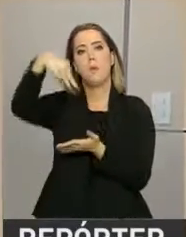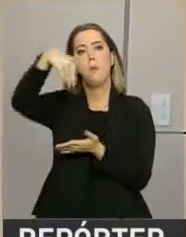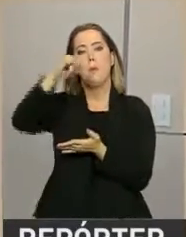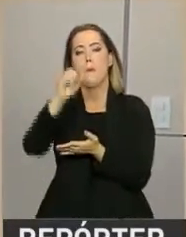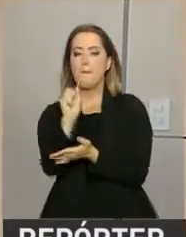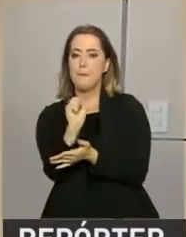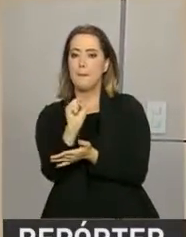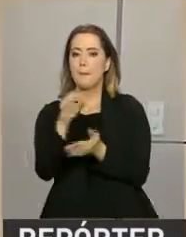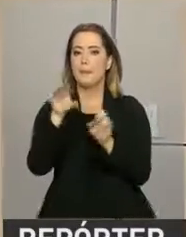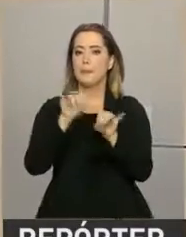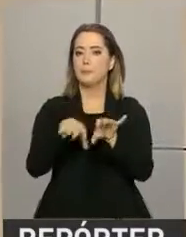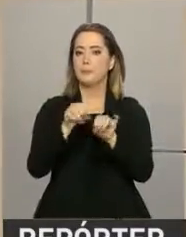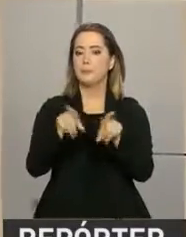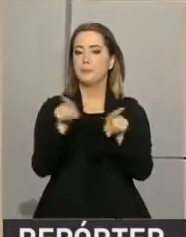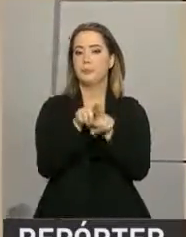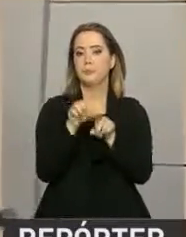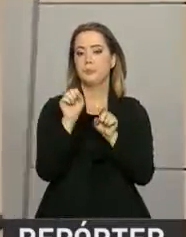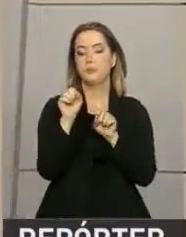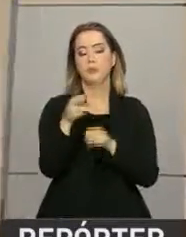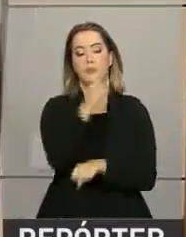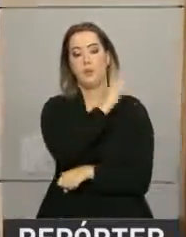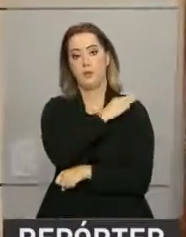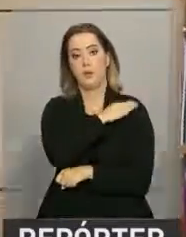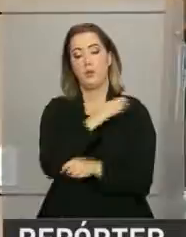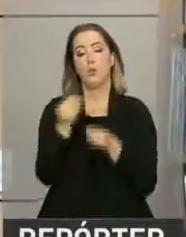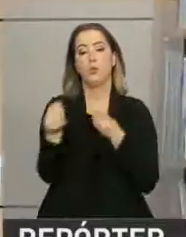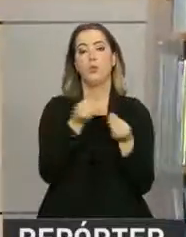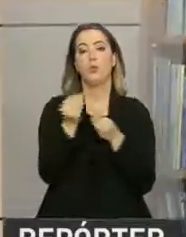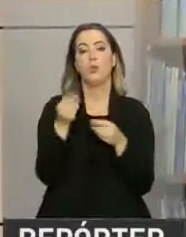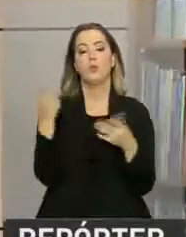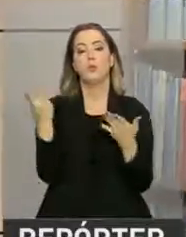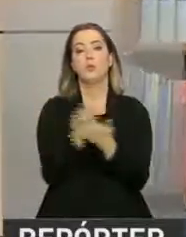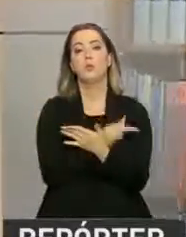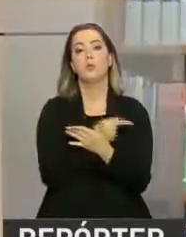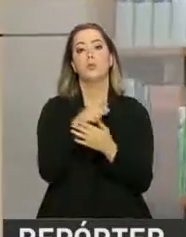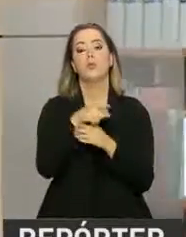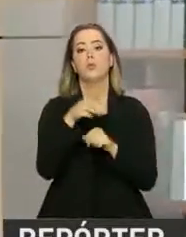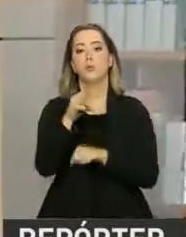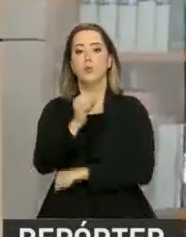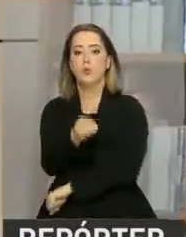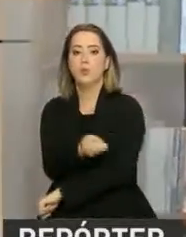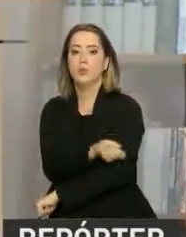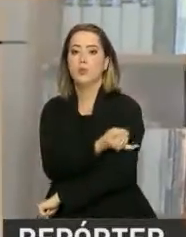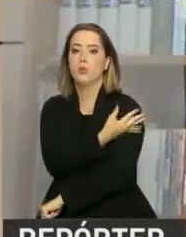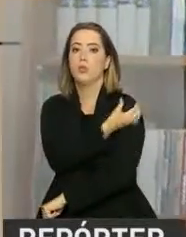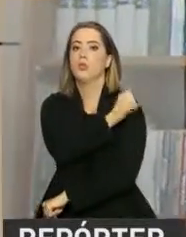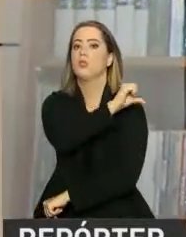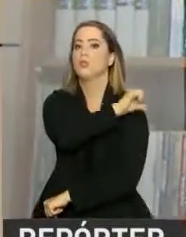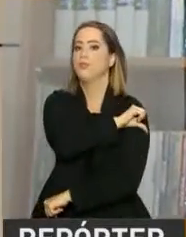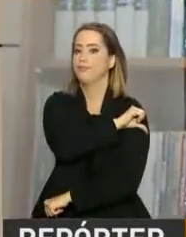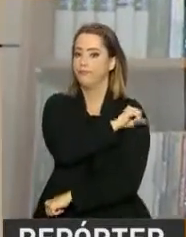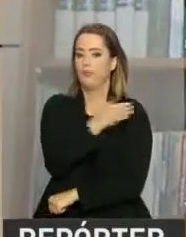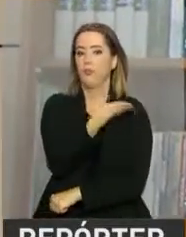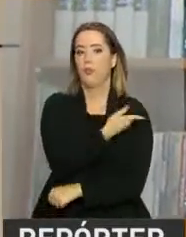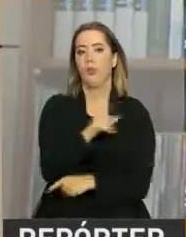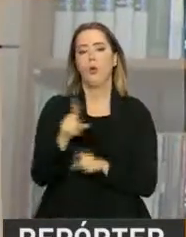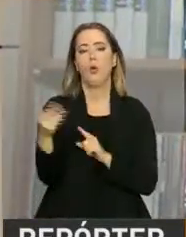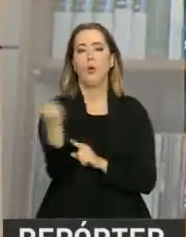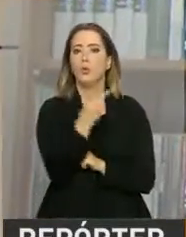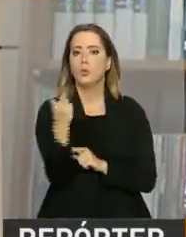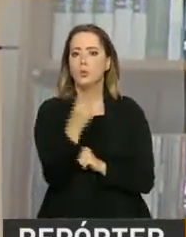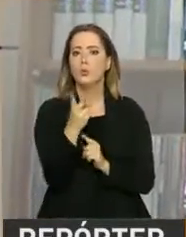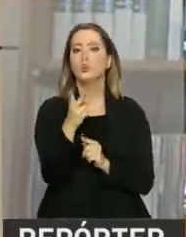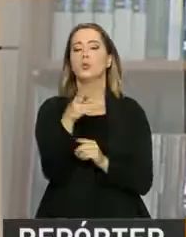Inovador. Como que vai ser o atendimento às crianças do ensino fundamental? Bom, para o ensino fundamental, primeiro que todos os dois programas vão ter o foco